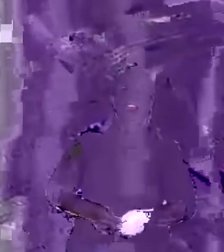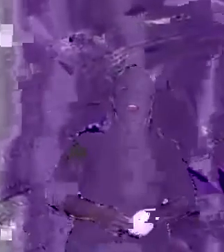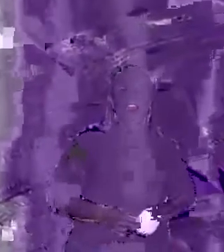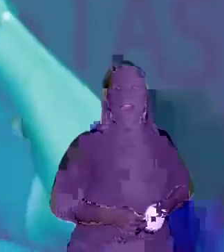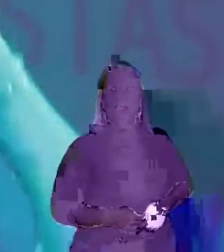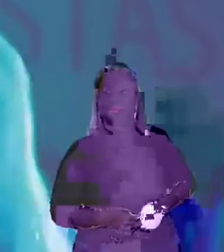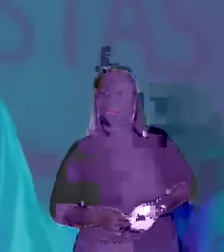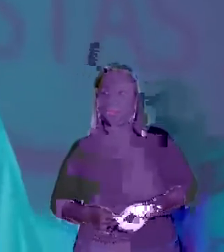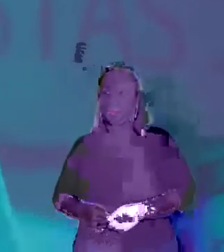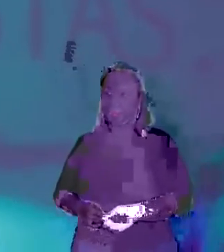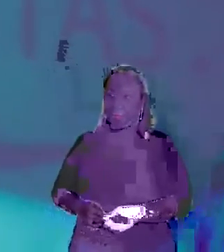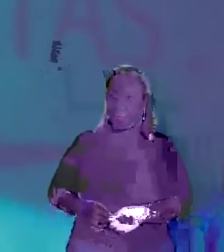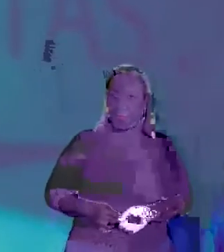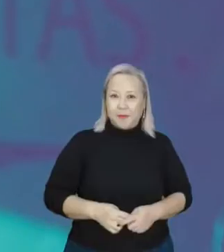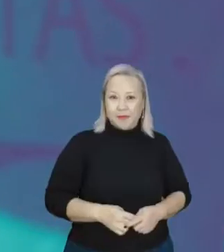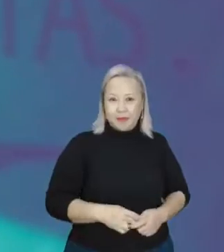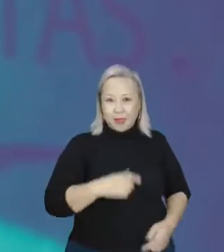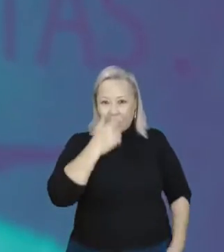acontecer.